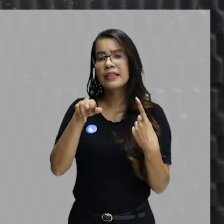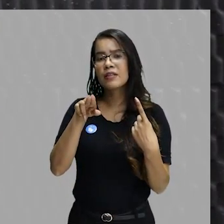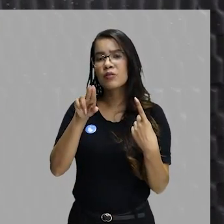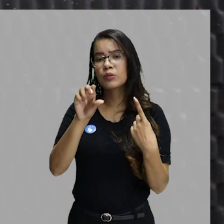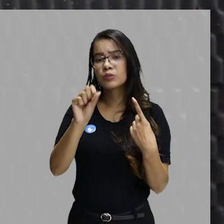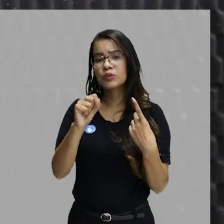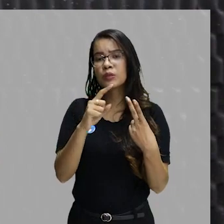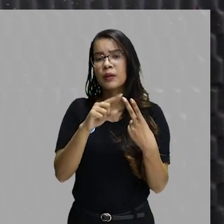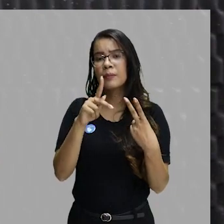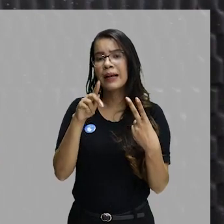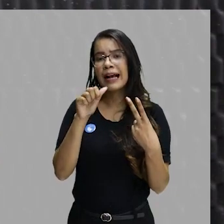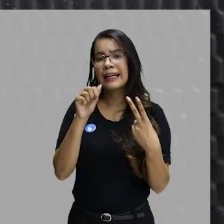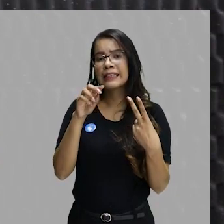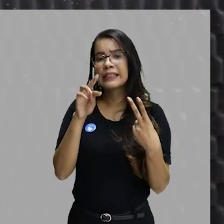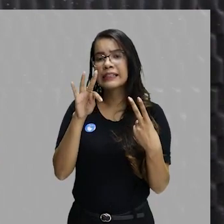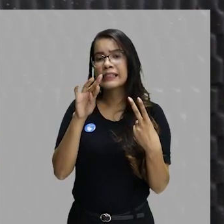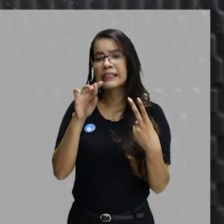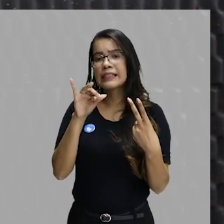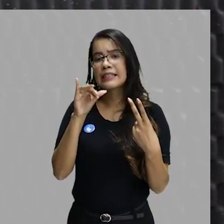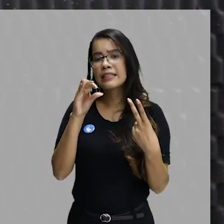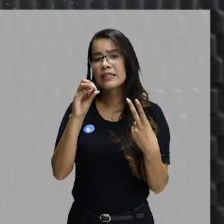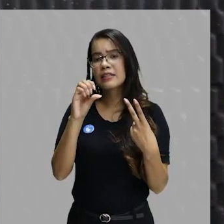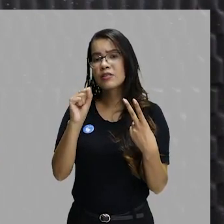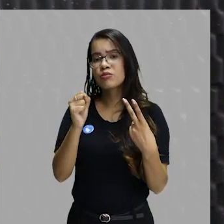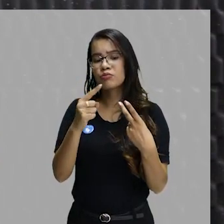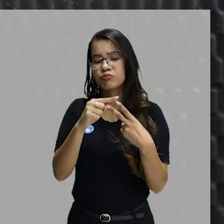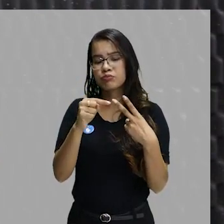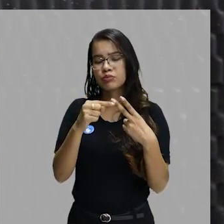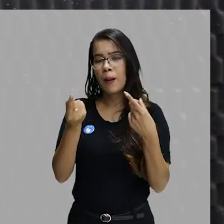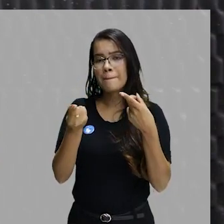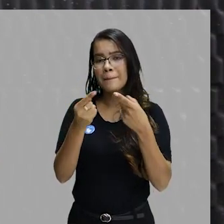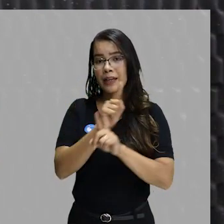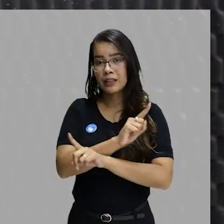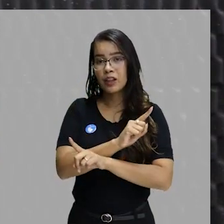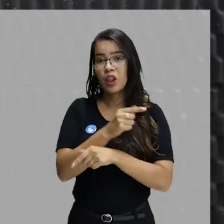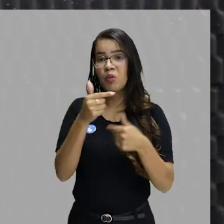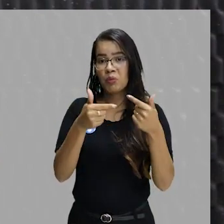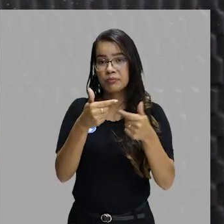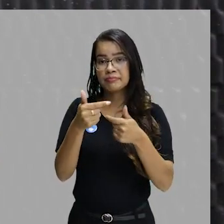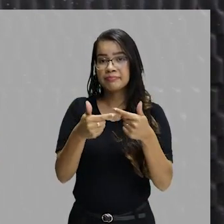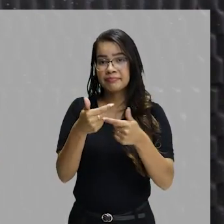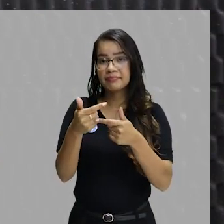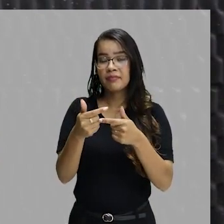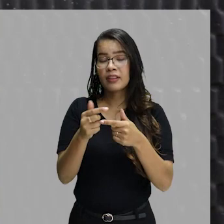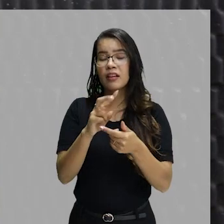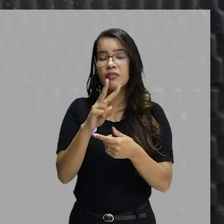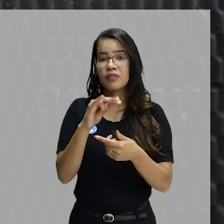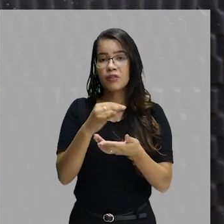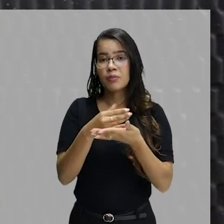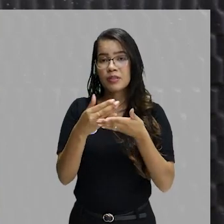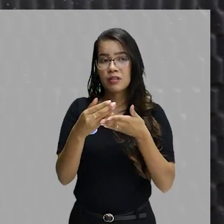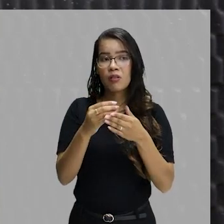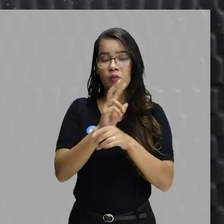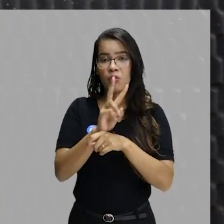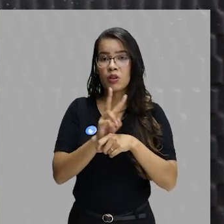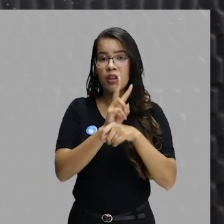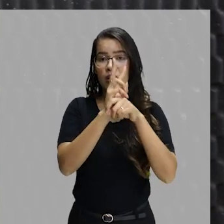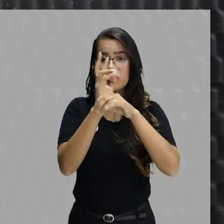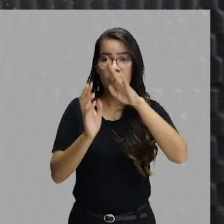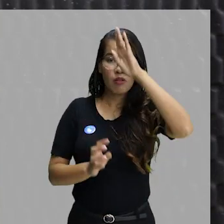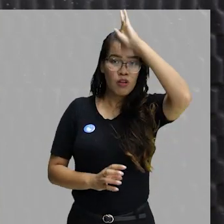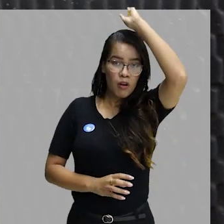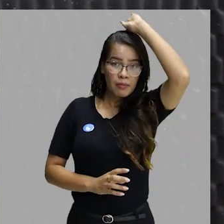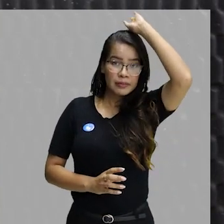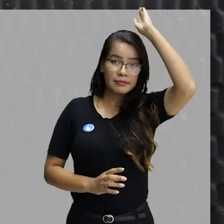cuidar de diversos assuntos referentes a Roma, desde questões de ordem administrativa até questões